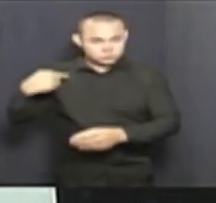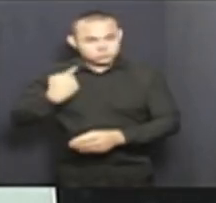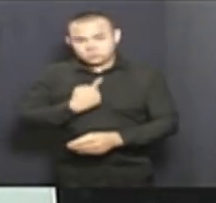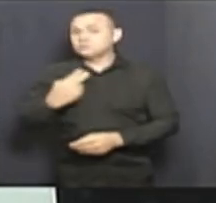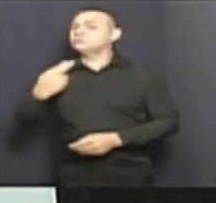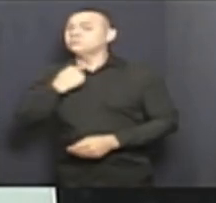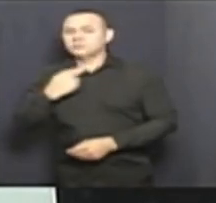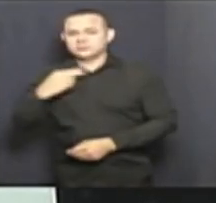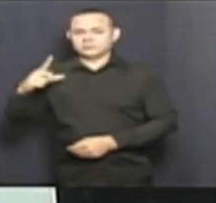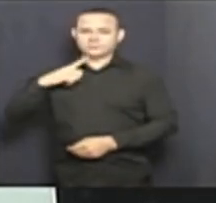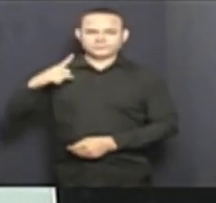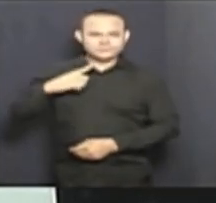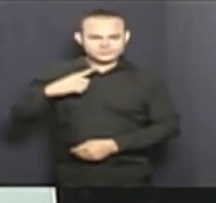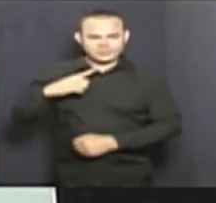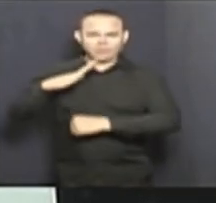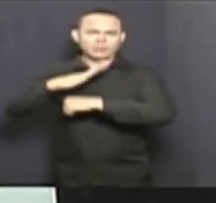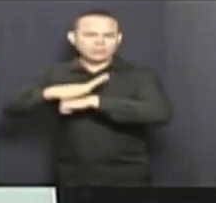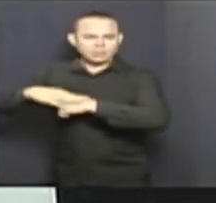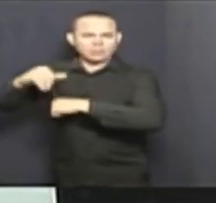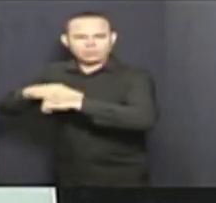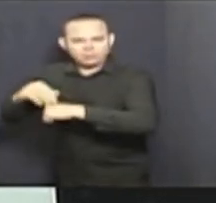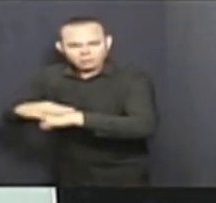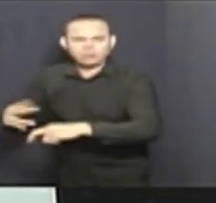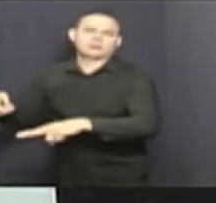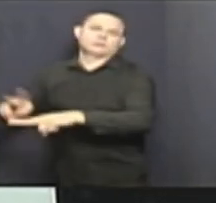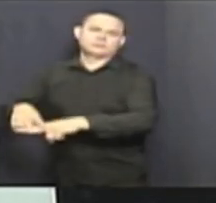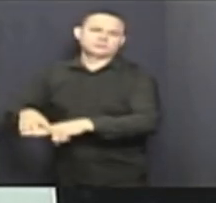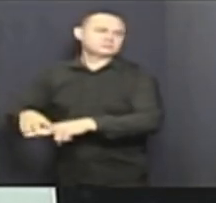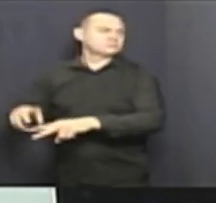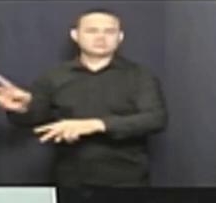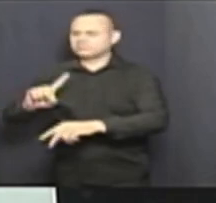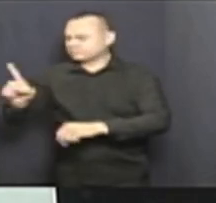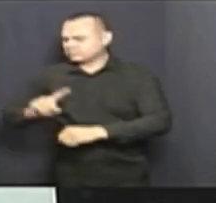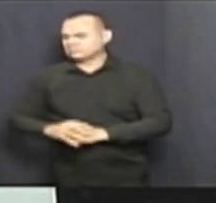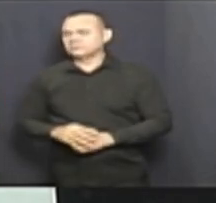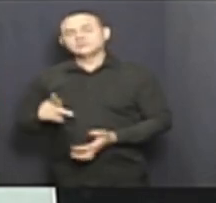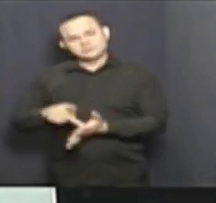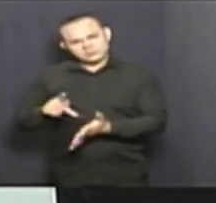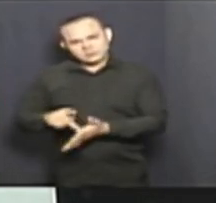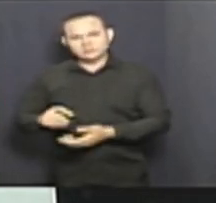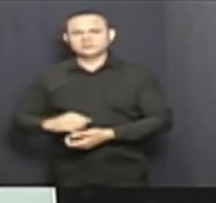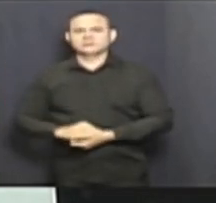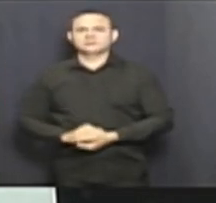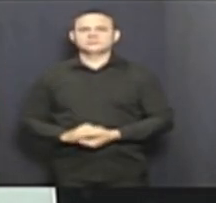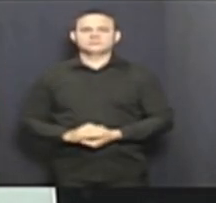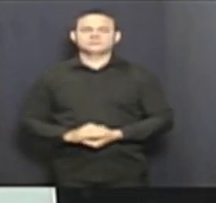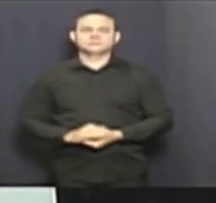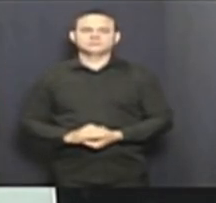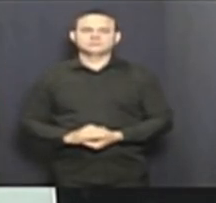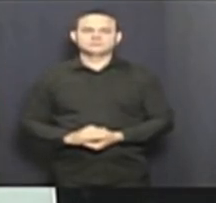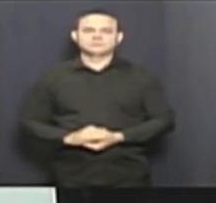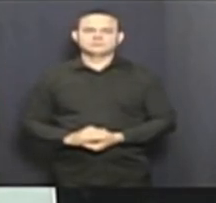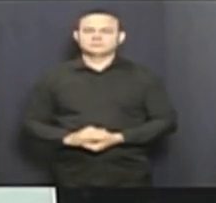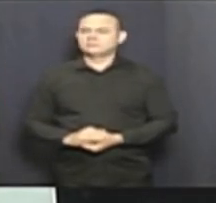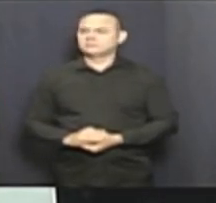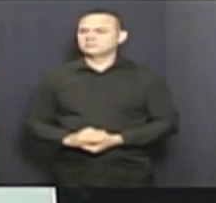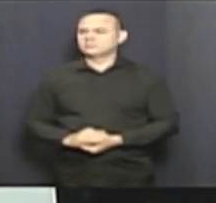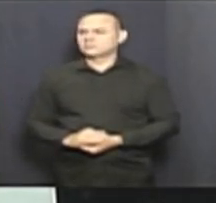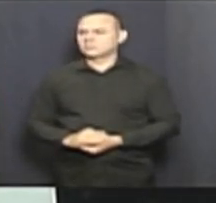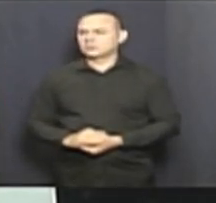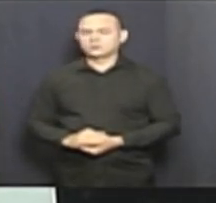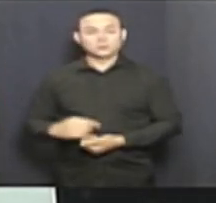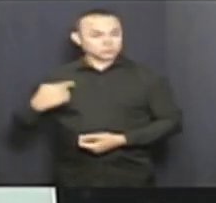bandido de estimação lembre-se disso nós temos